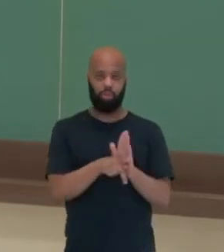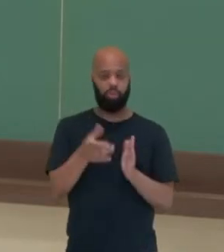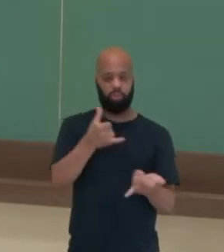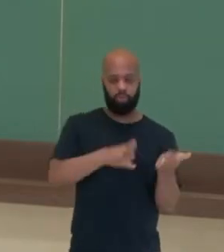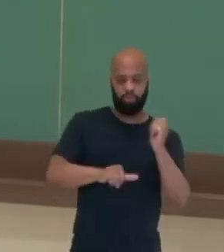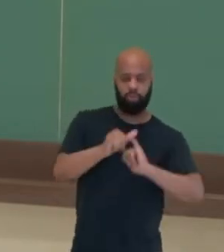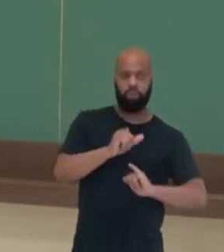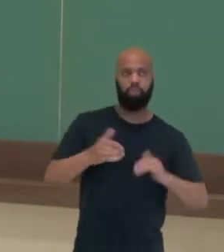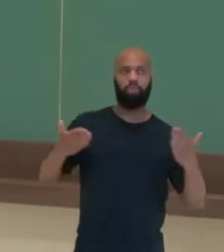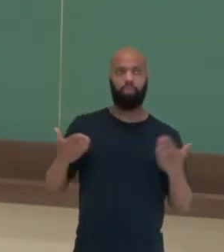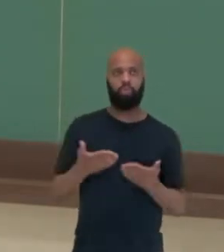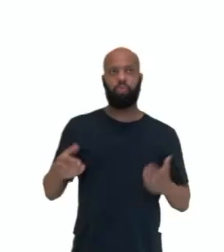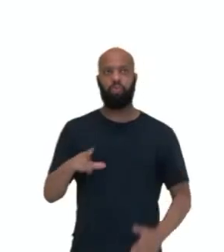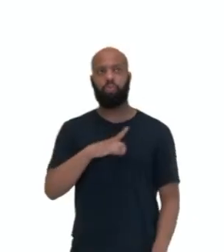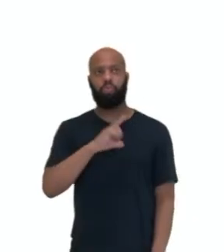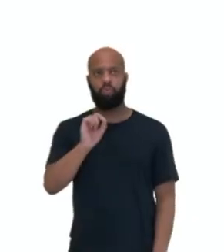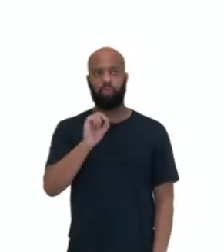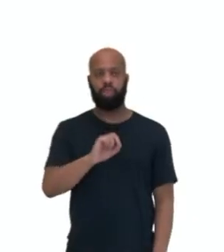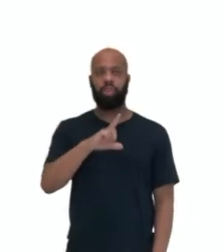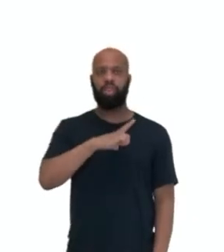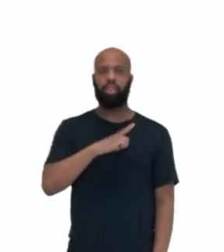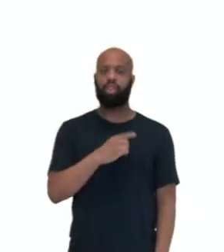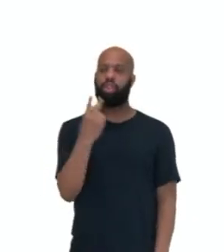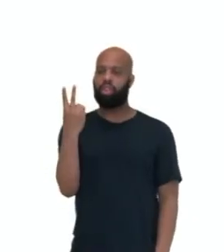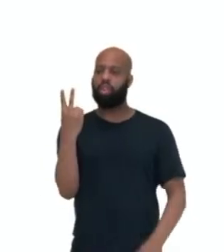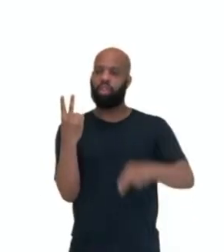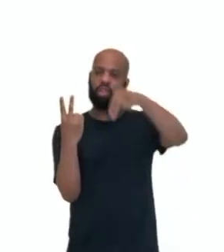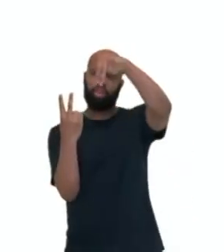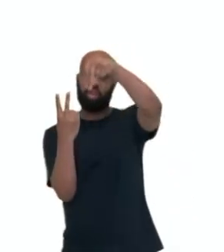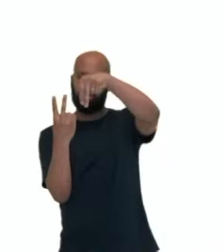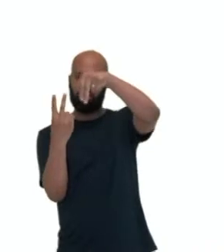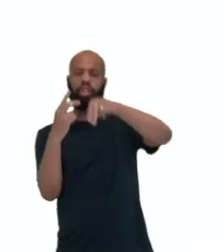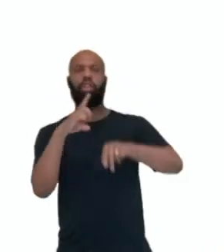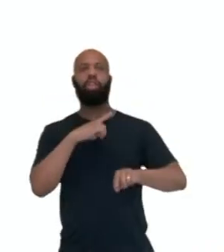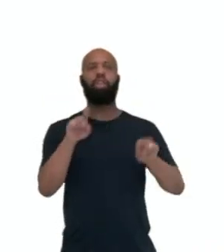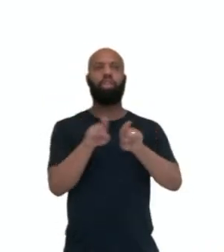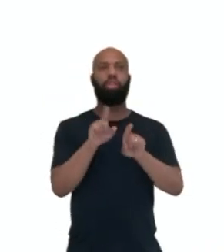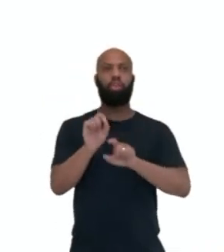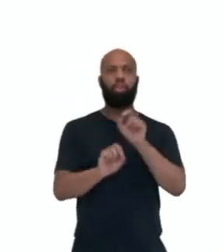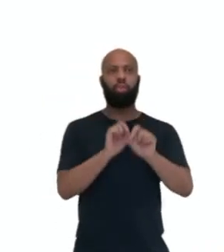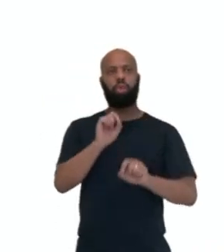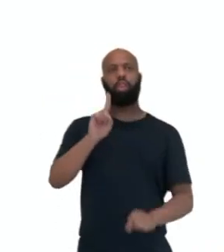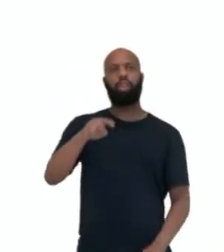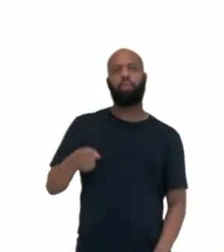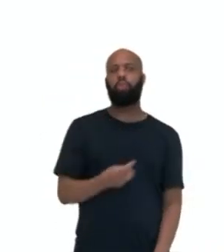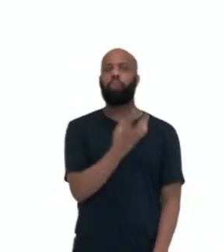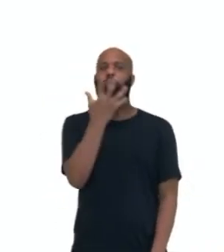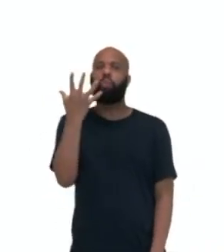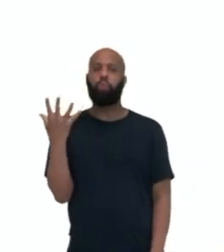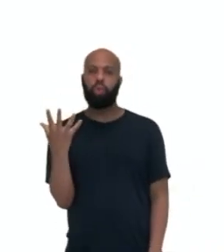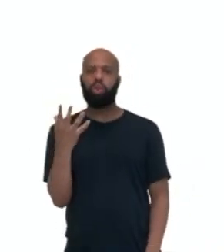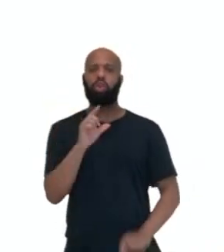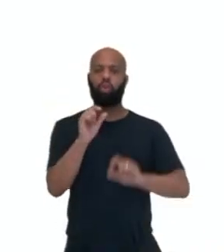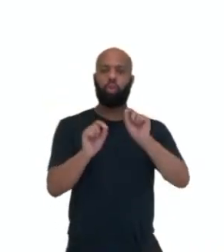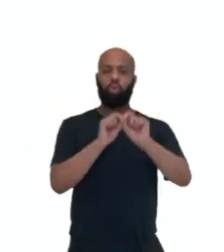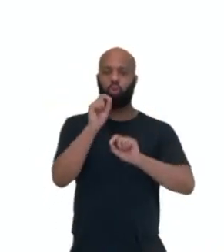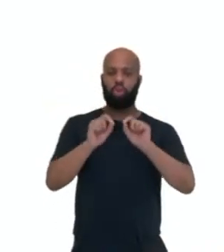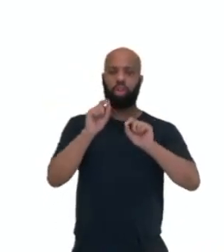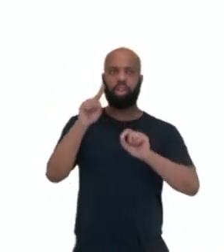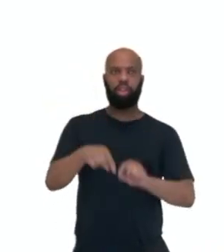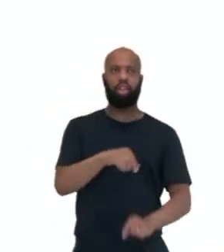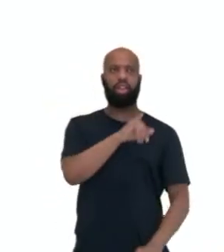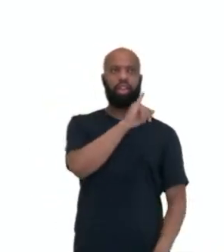Então, aqui nós temos o 2 elevado a N e aqui a quantidade de isômeros